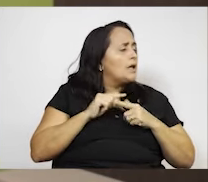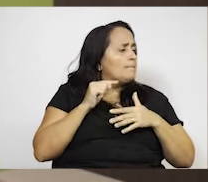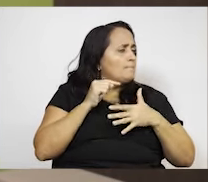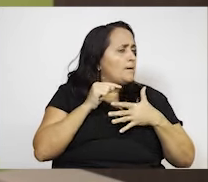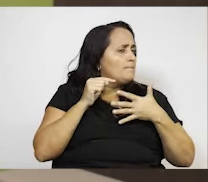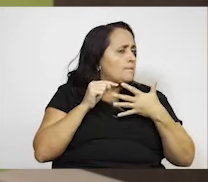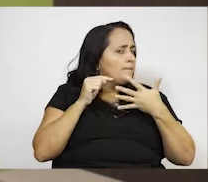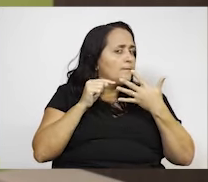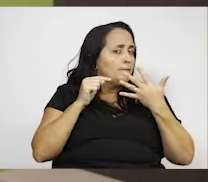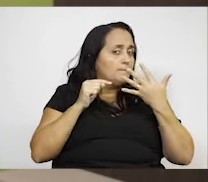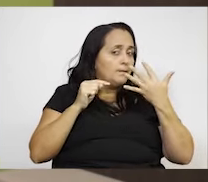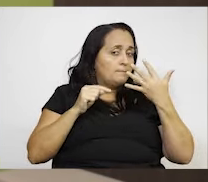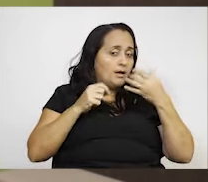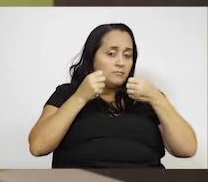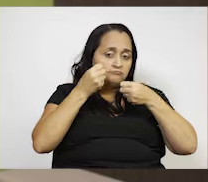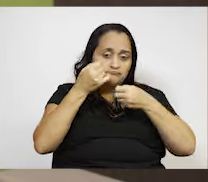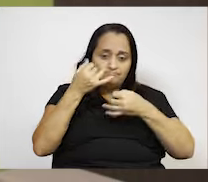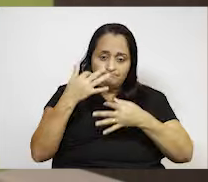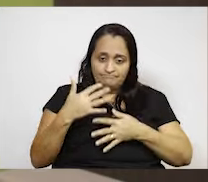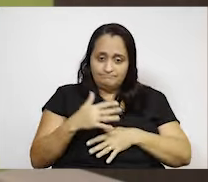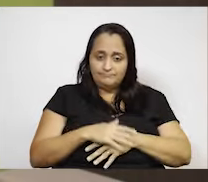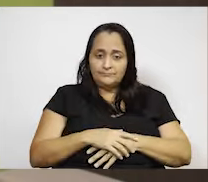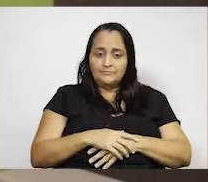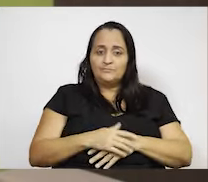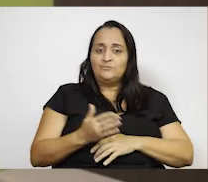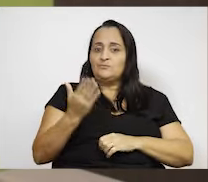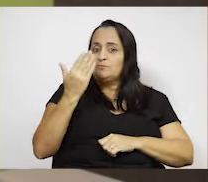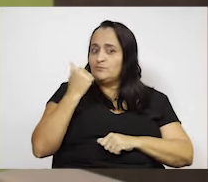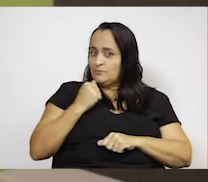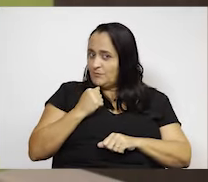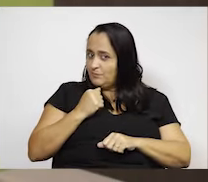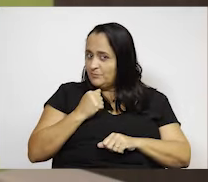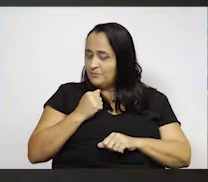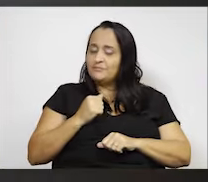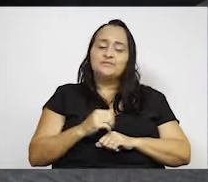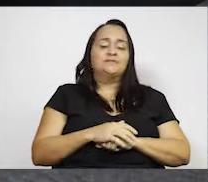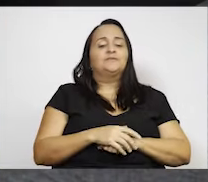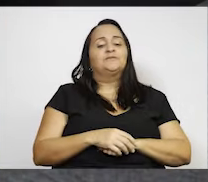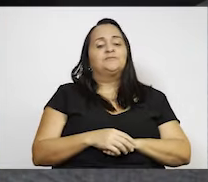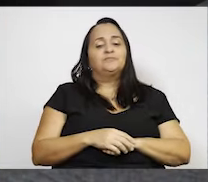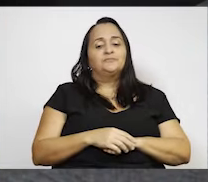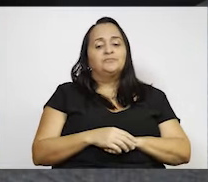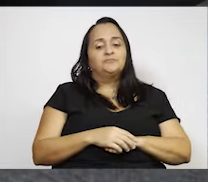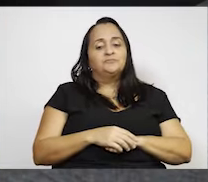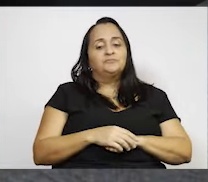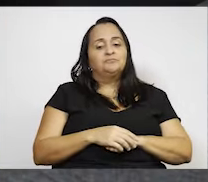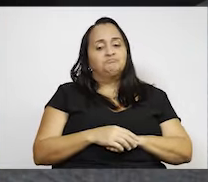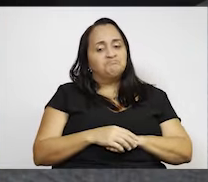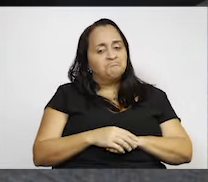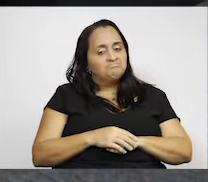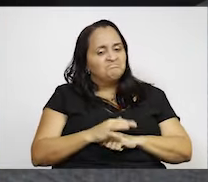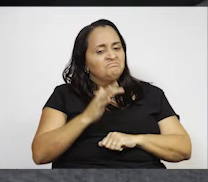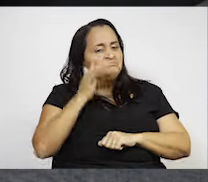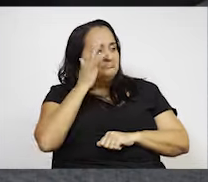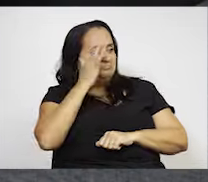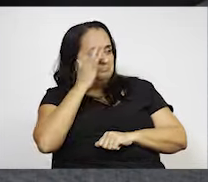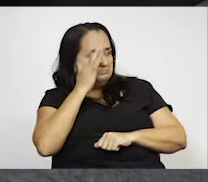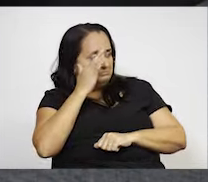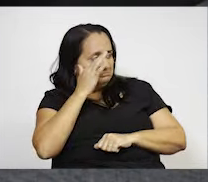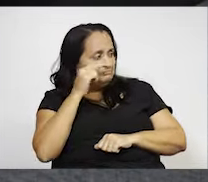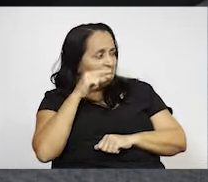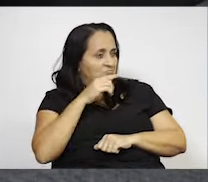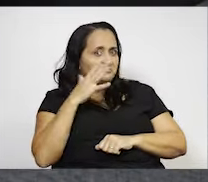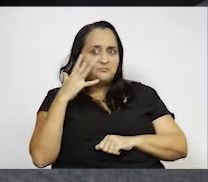você pensa assim. Eu te convido para fazer isso agora. Acompanha comigo. Nossa, que repórter lindo, hein?